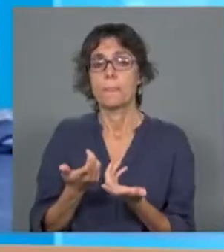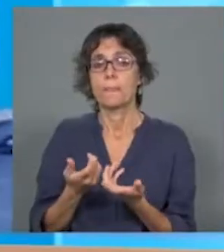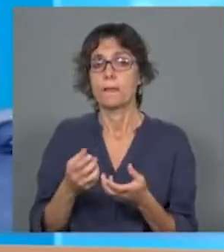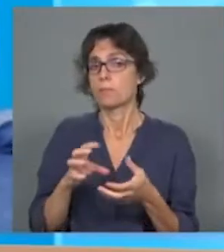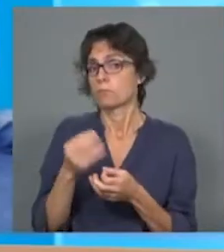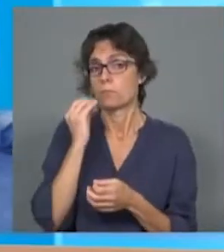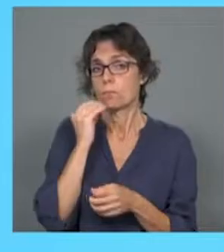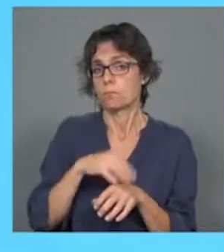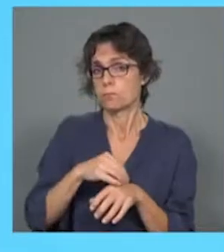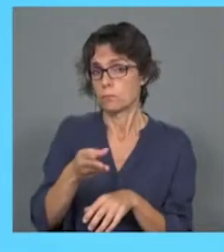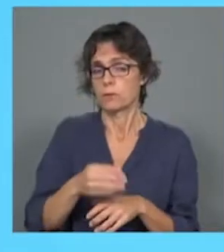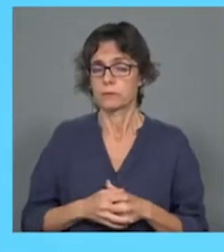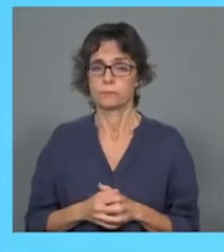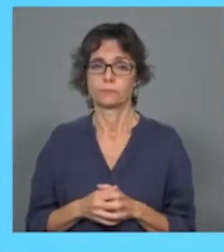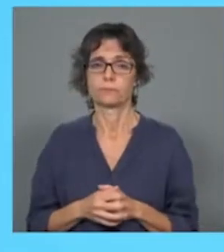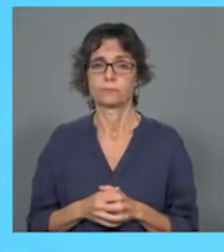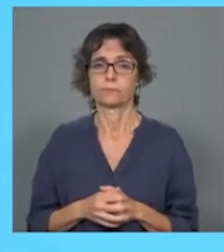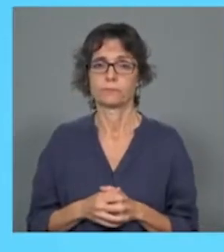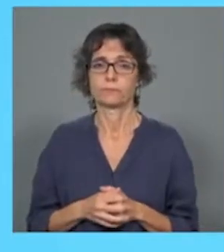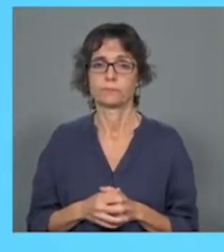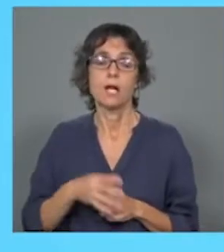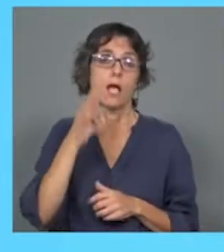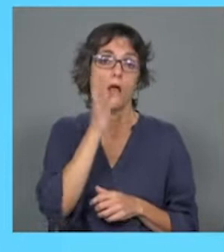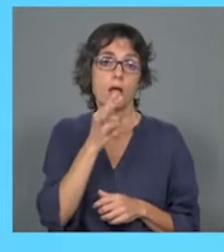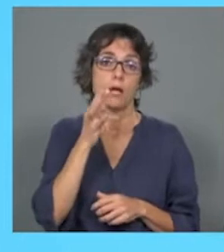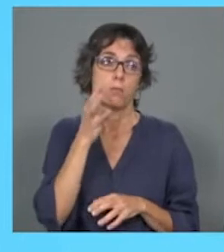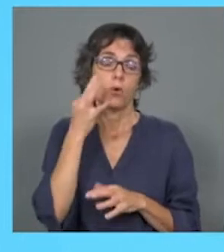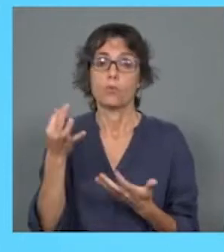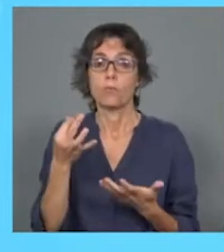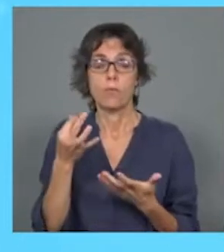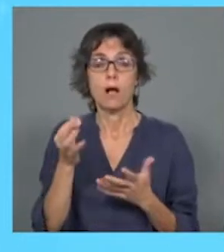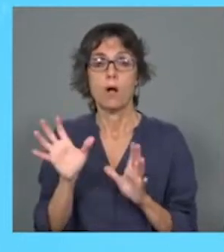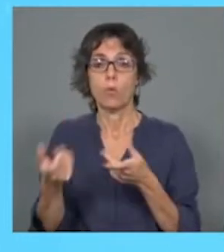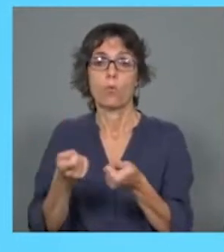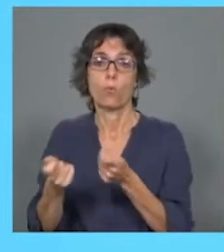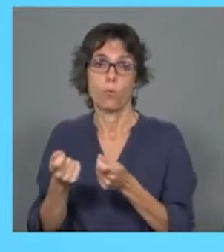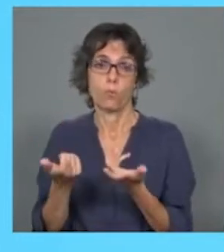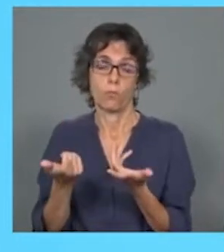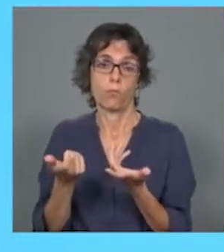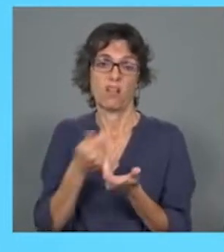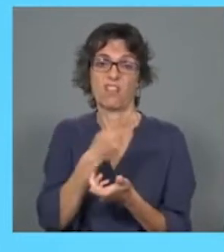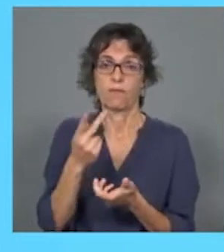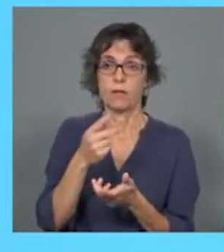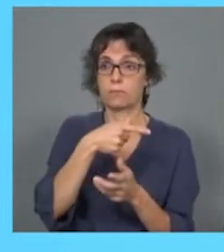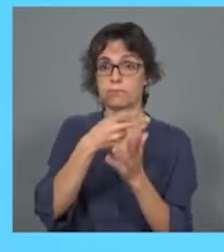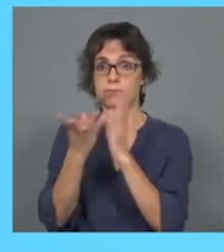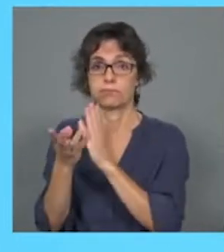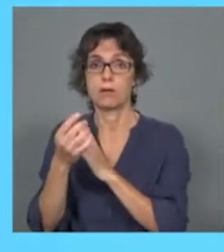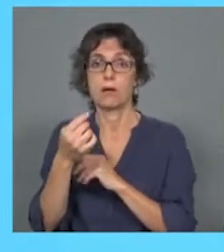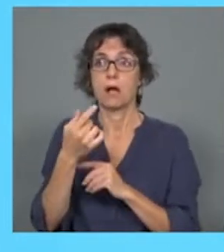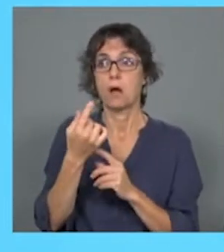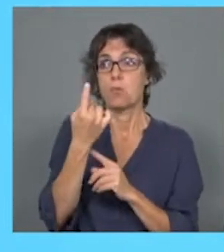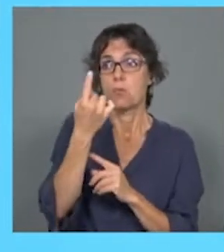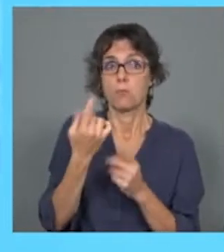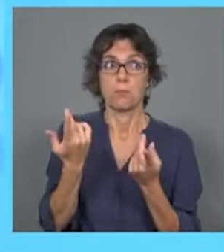essas duas áreas. Habitualmente, as redações, mesmo dos grandes órgãos de informação, têm um ou